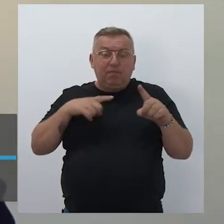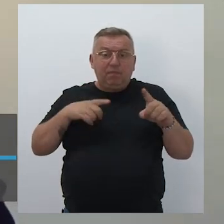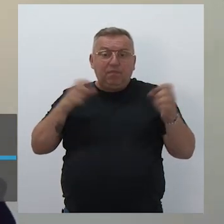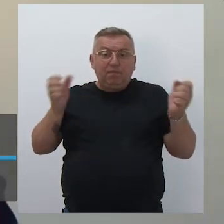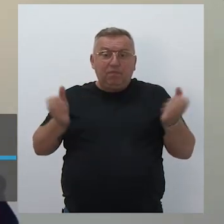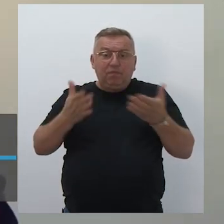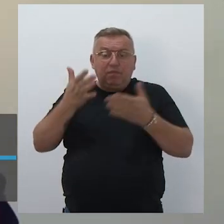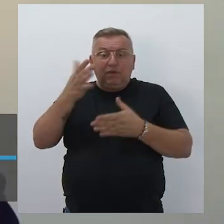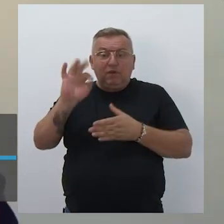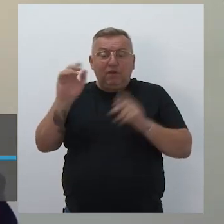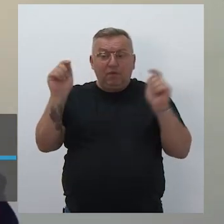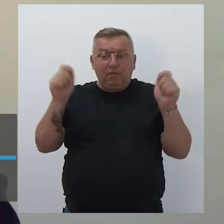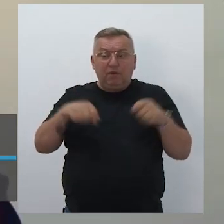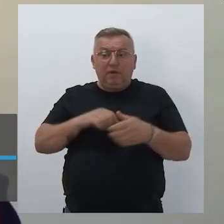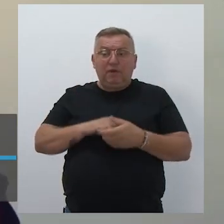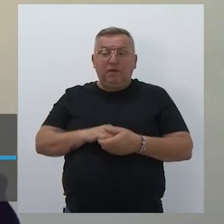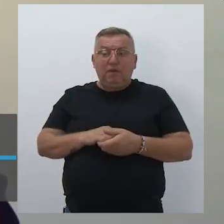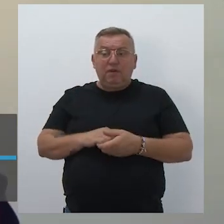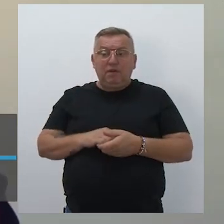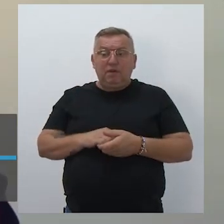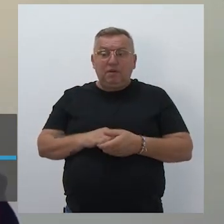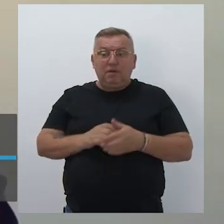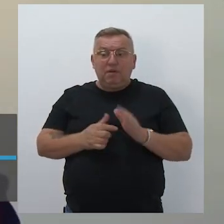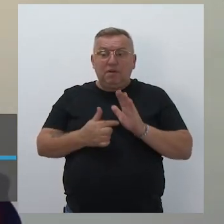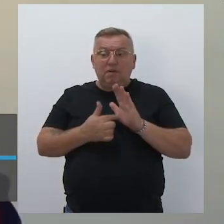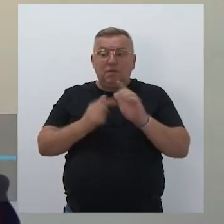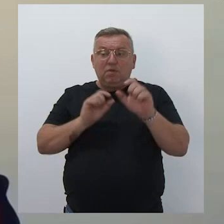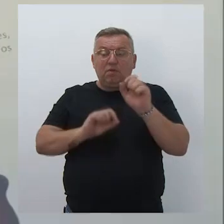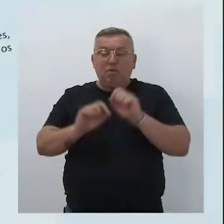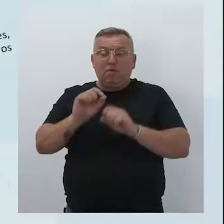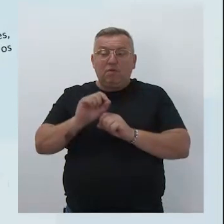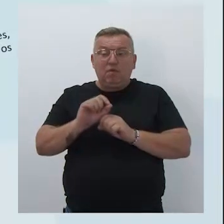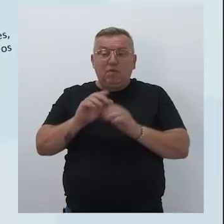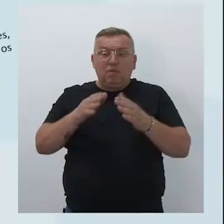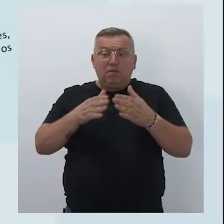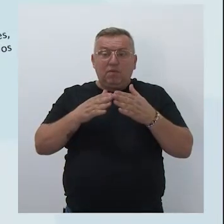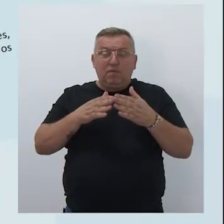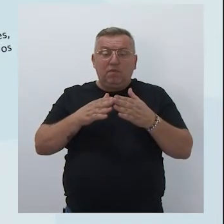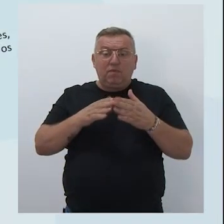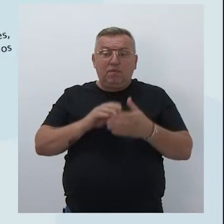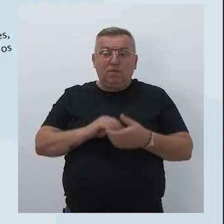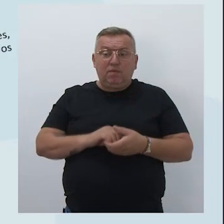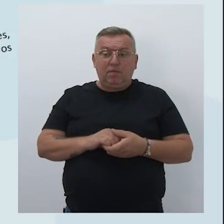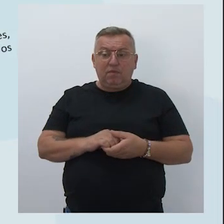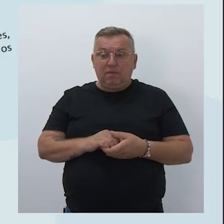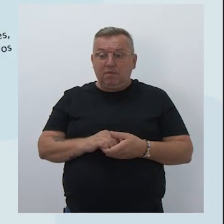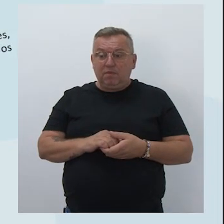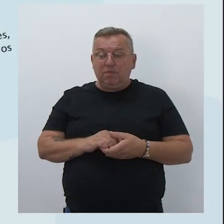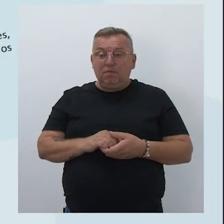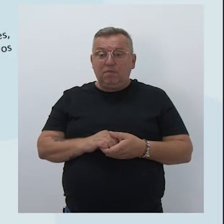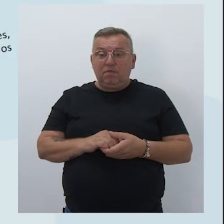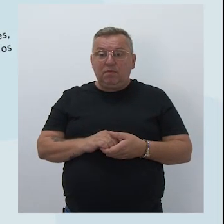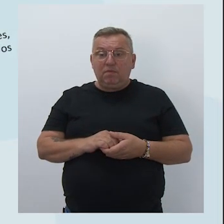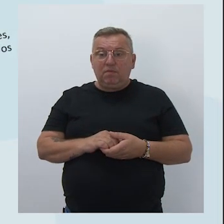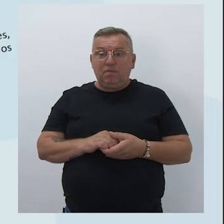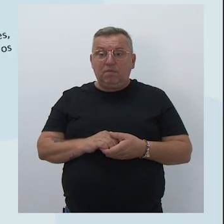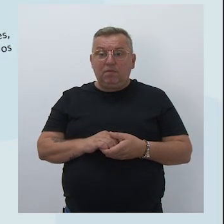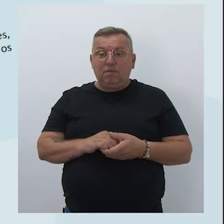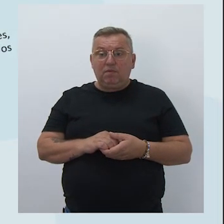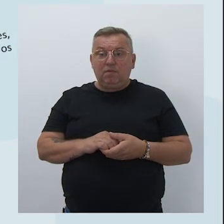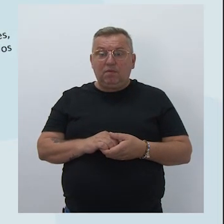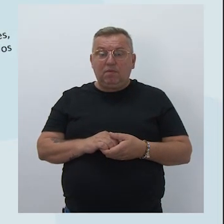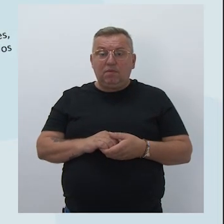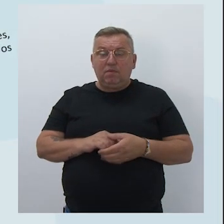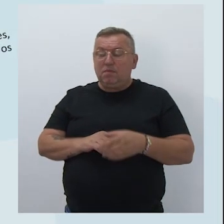10 competências? A gente apresenta agora, coloquem para mim, por favor, o slide 33. Aqui